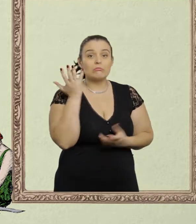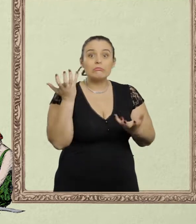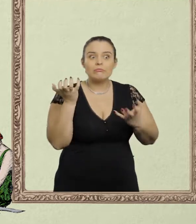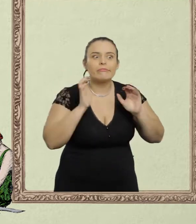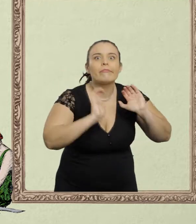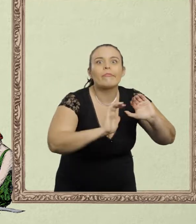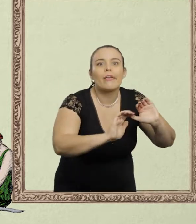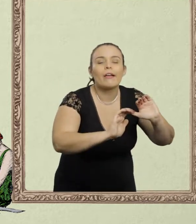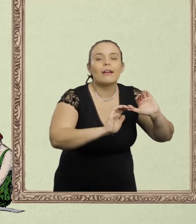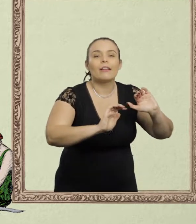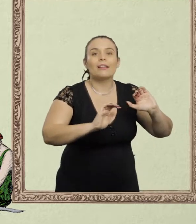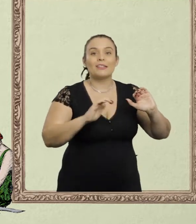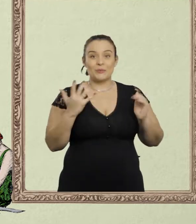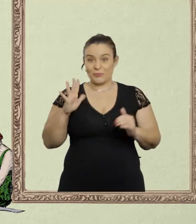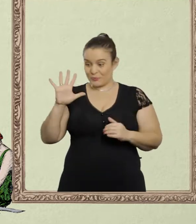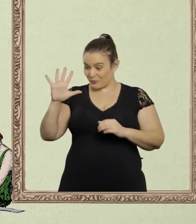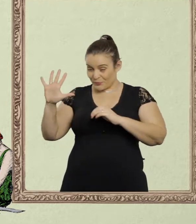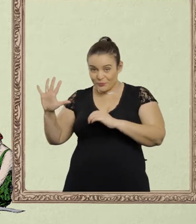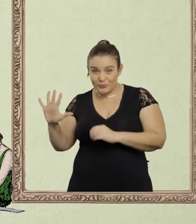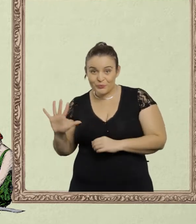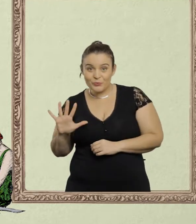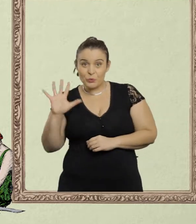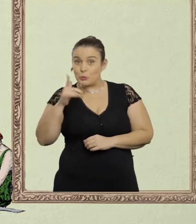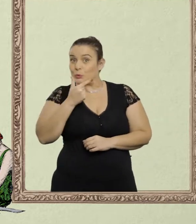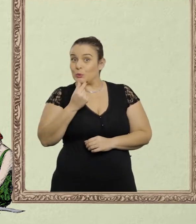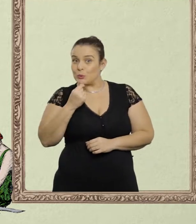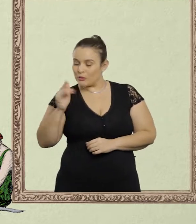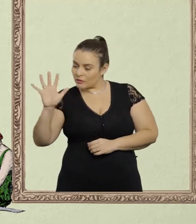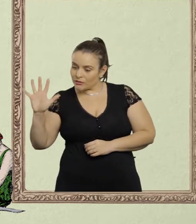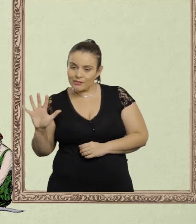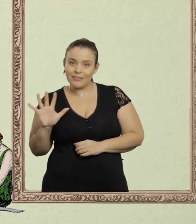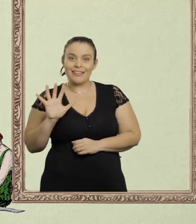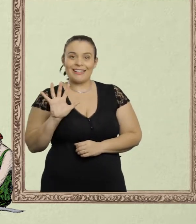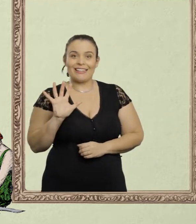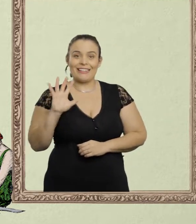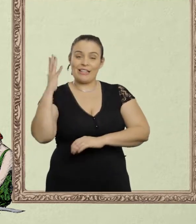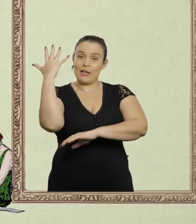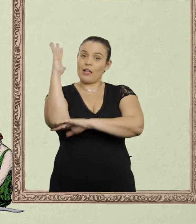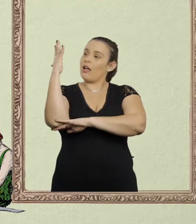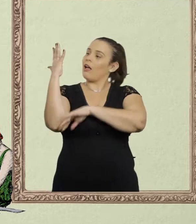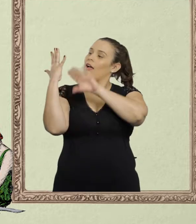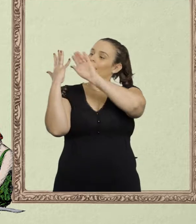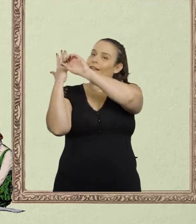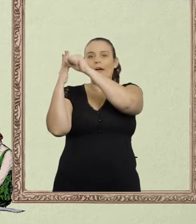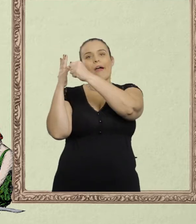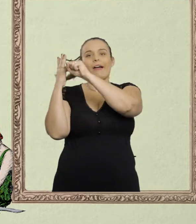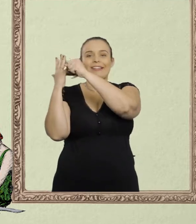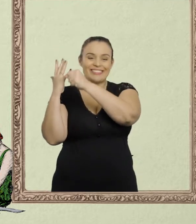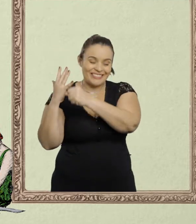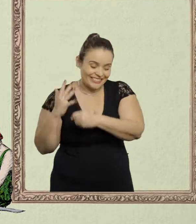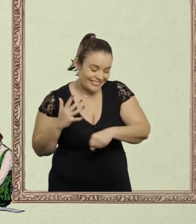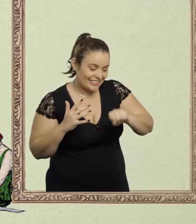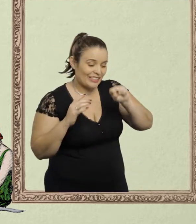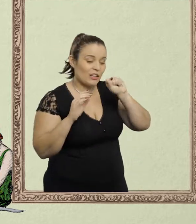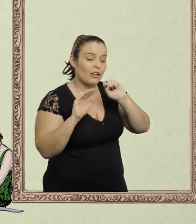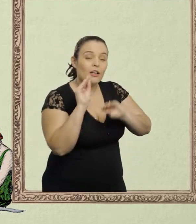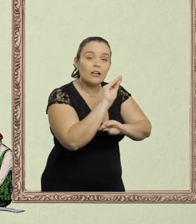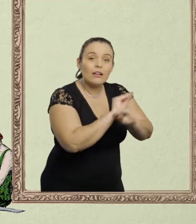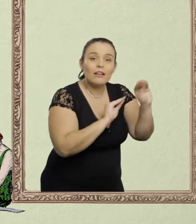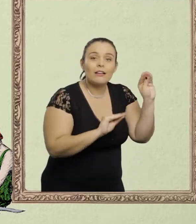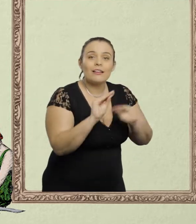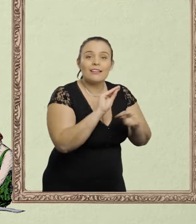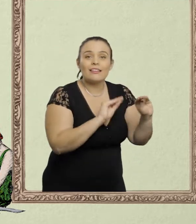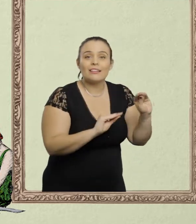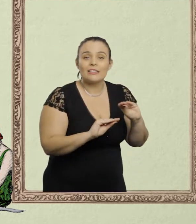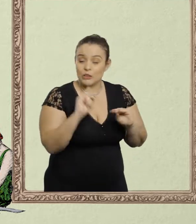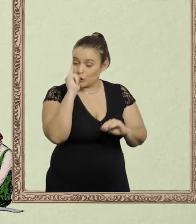hora, os outros meninos apareceram. Eles estavam trazendo galhos para construir a casa. Peter mandou João e